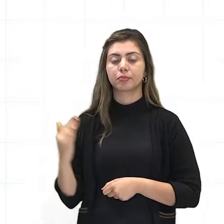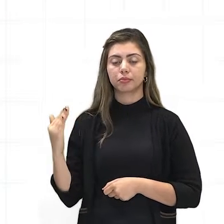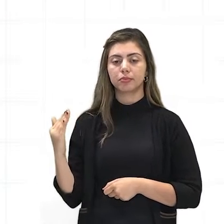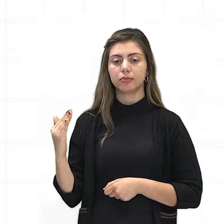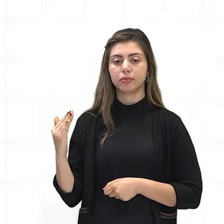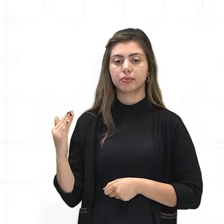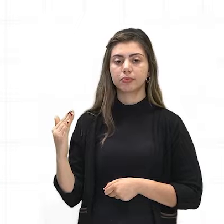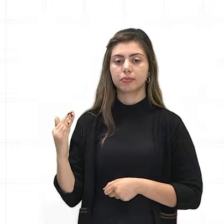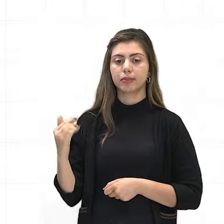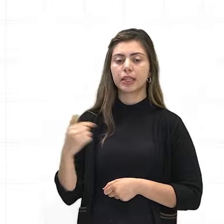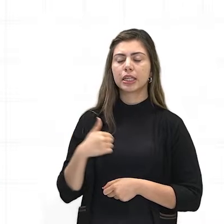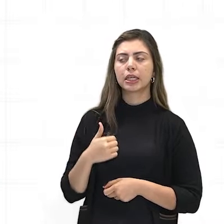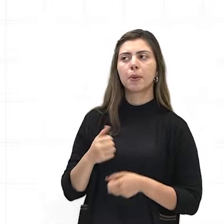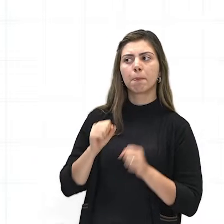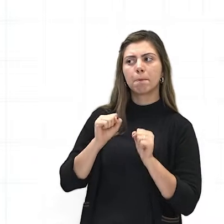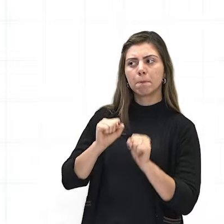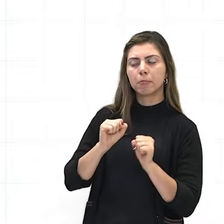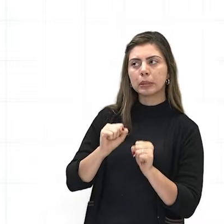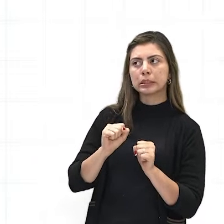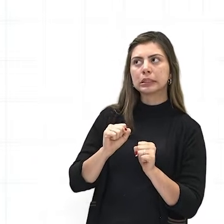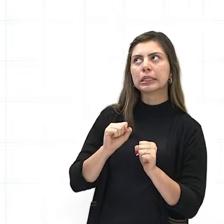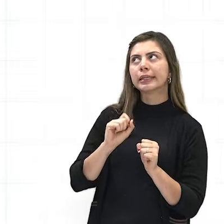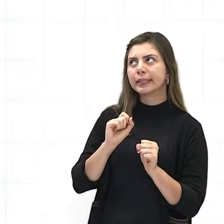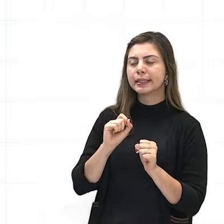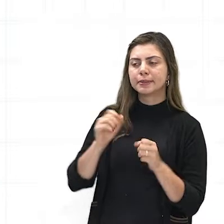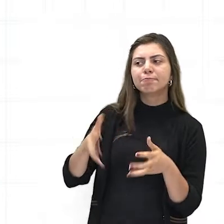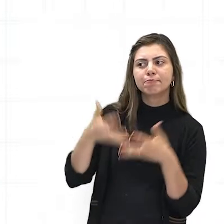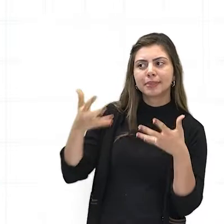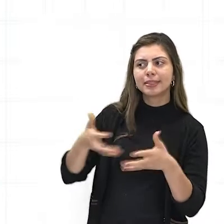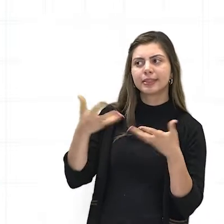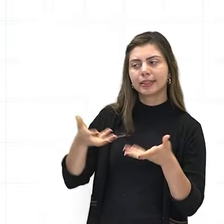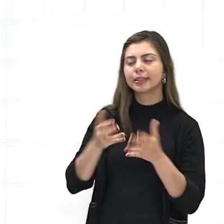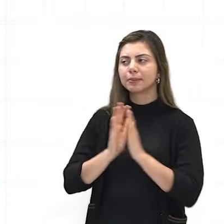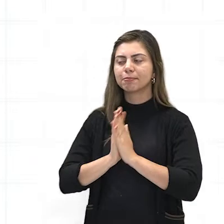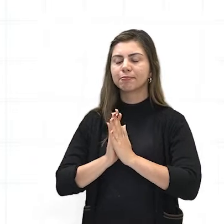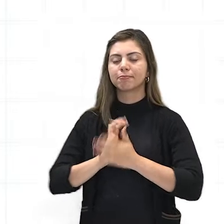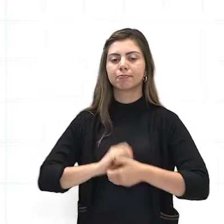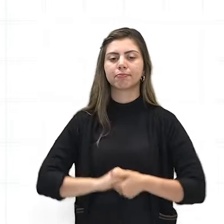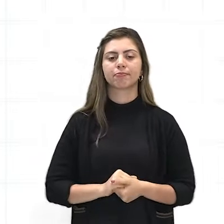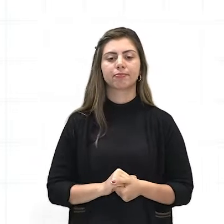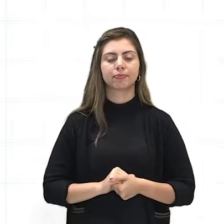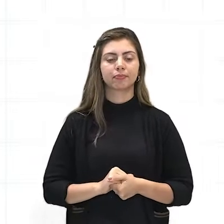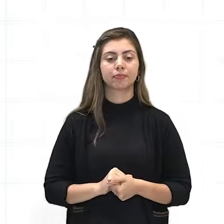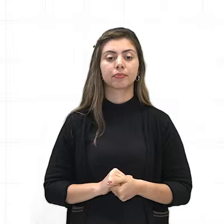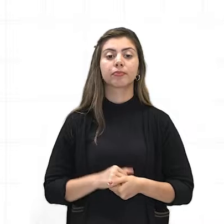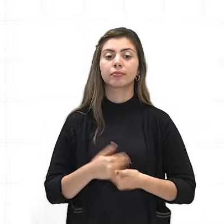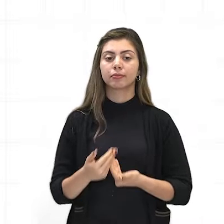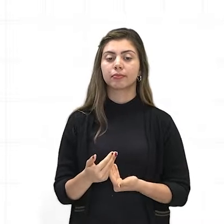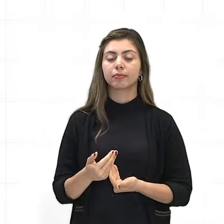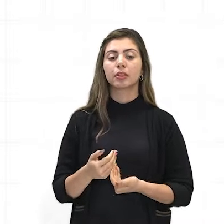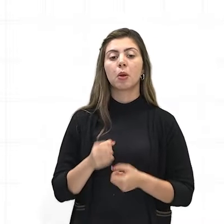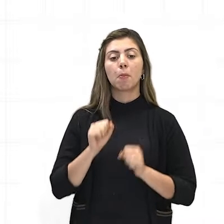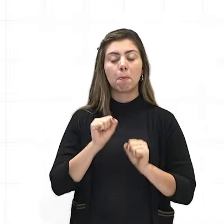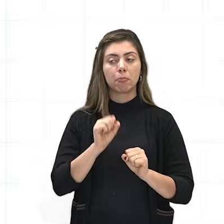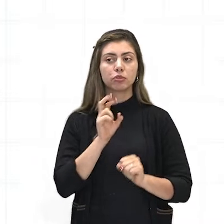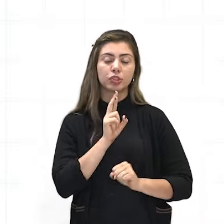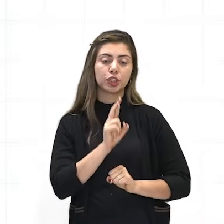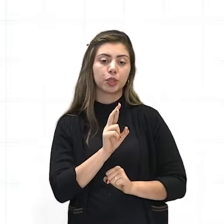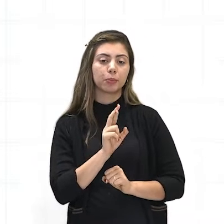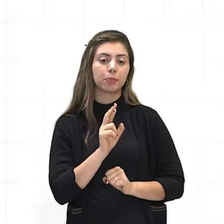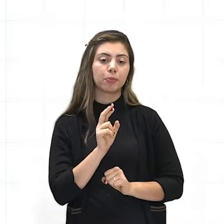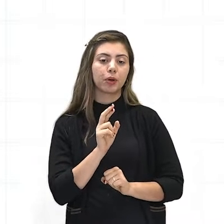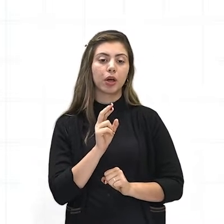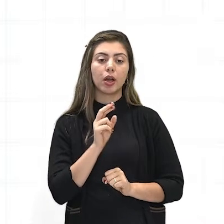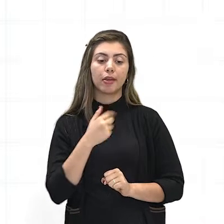posso pedir uma salada, por favor? E aí a resposta poderia ser outra, mas eu vou responder da